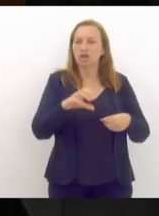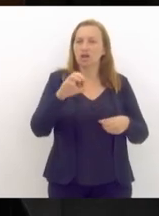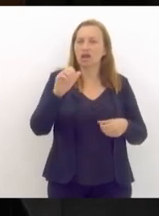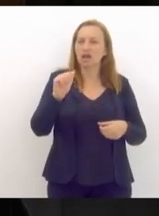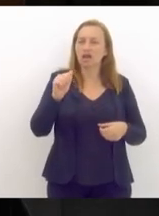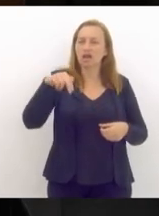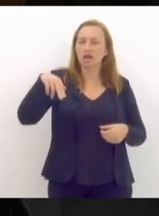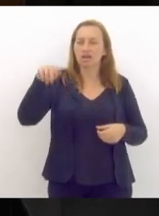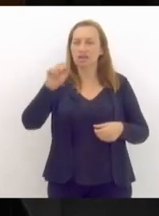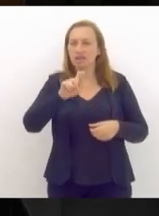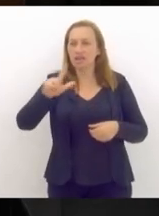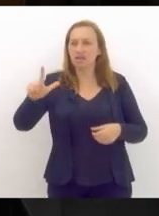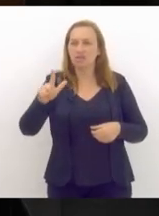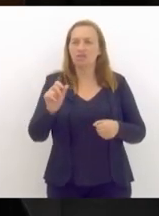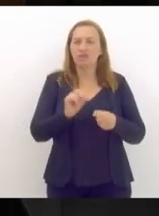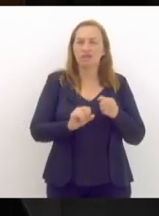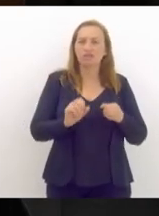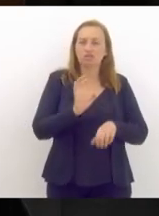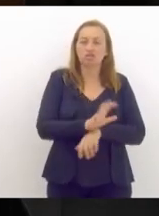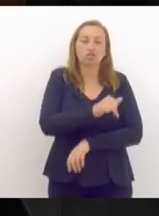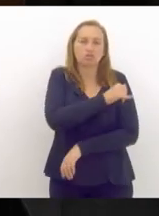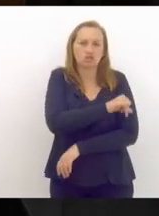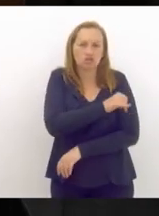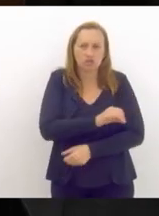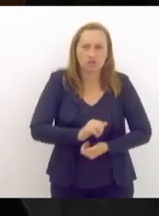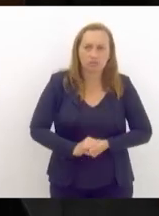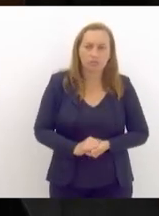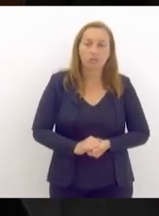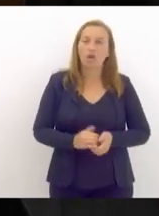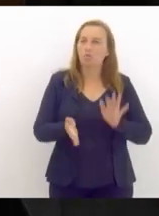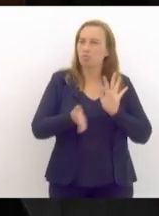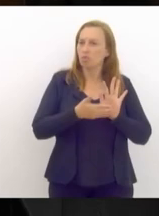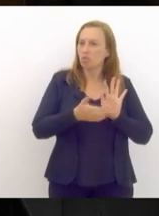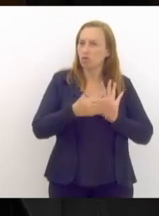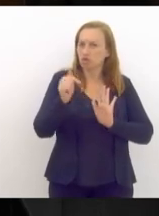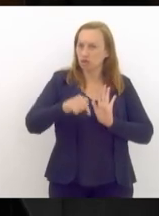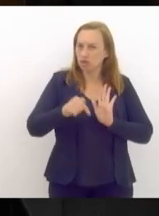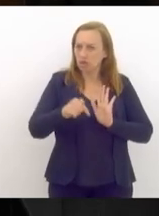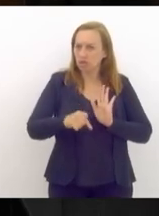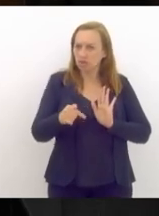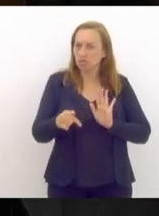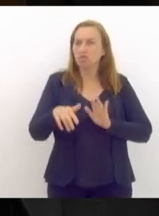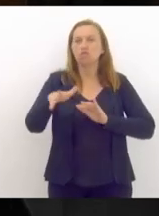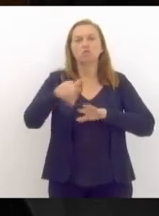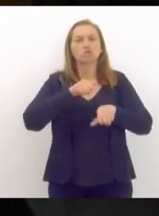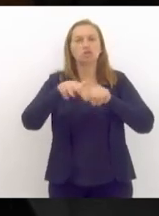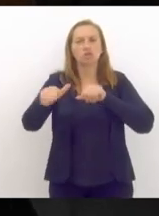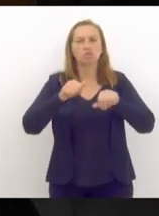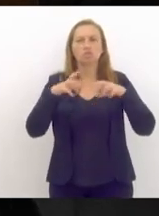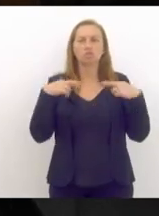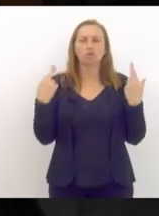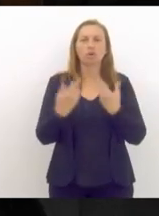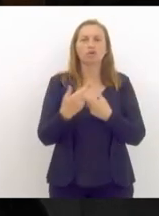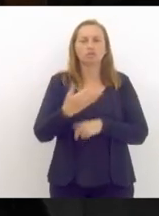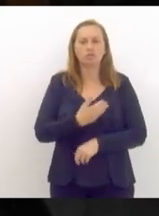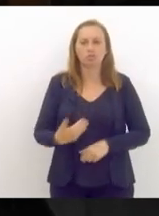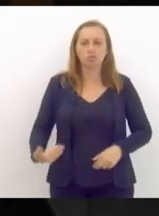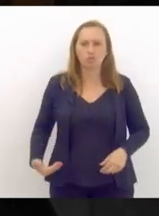Janeiro. Eu estou propondo aqui uma convocação para uma audiência